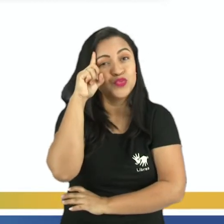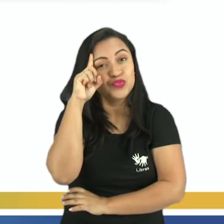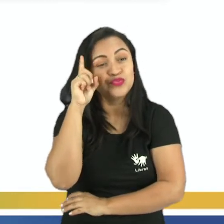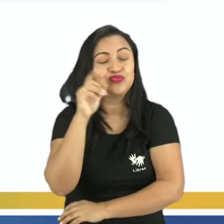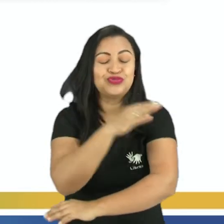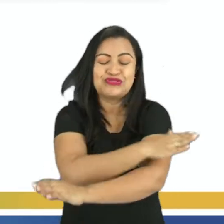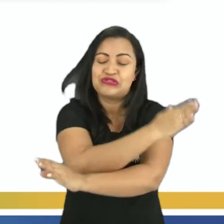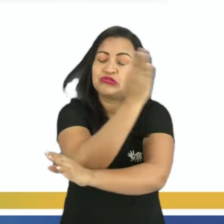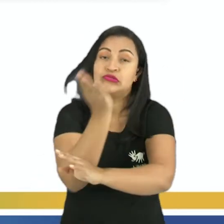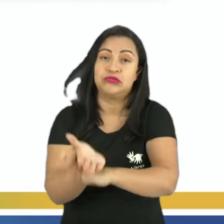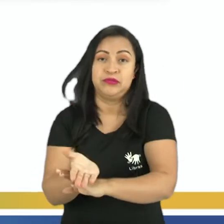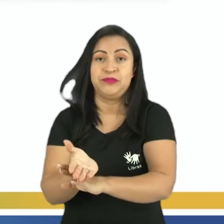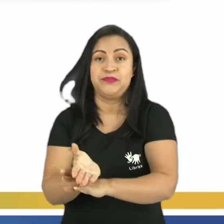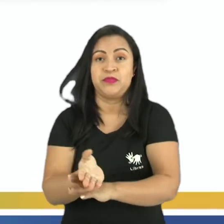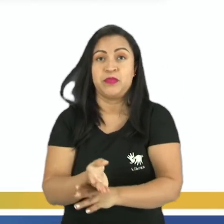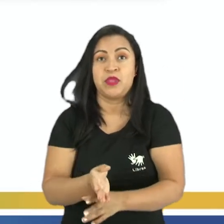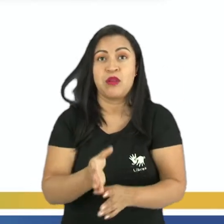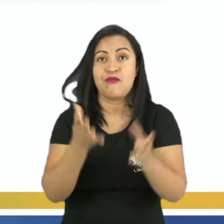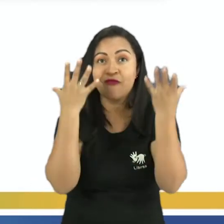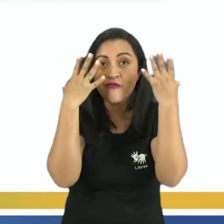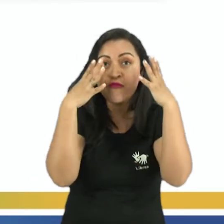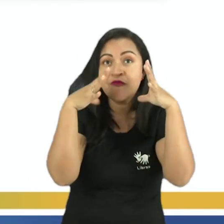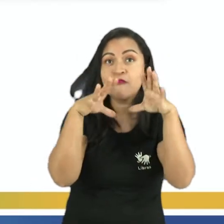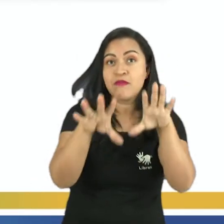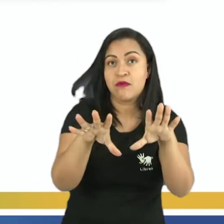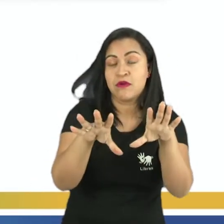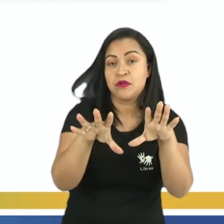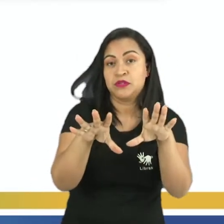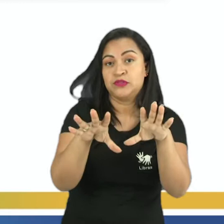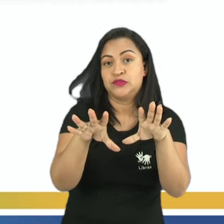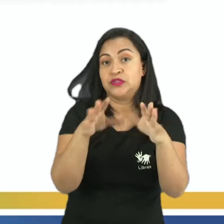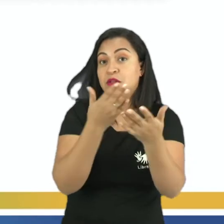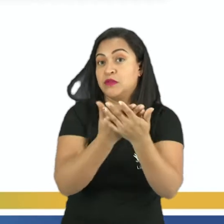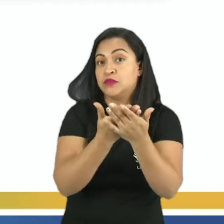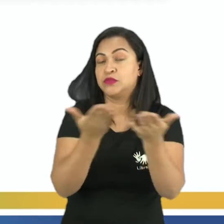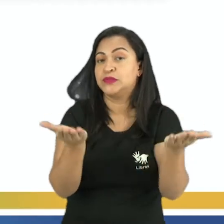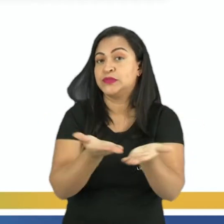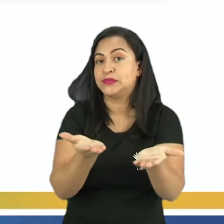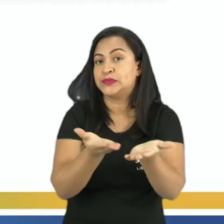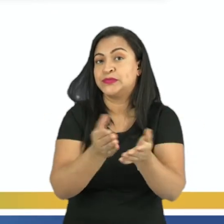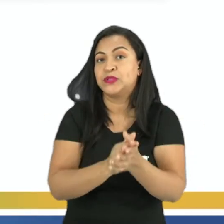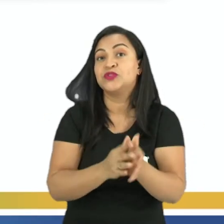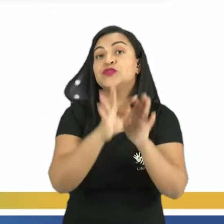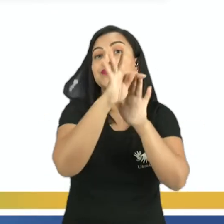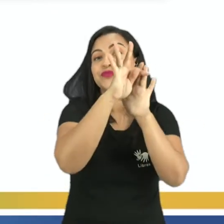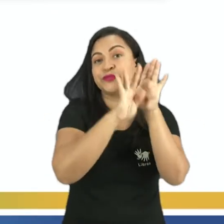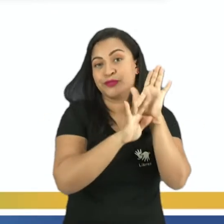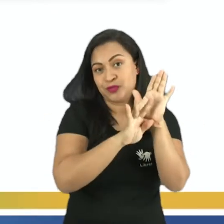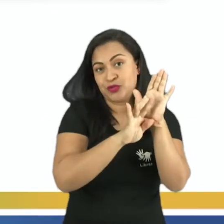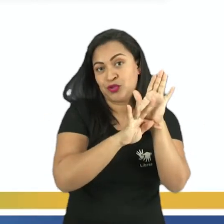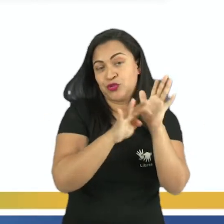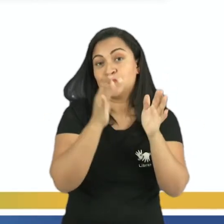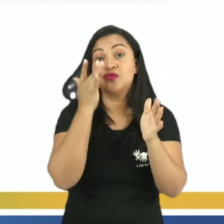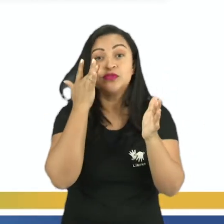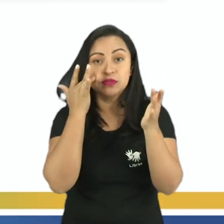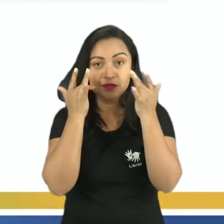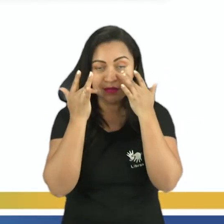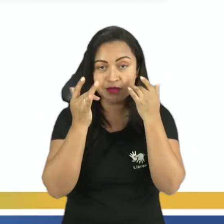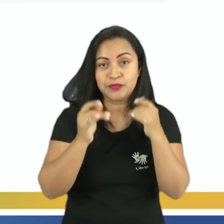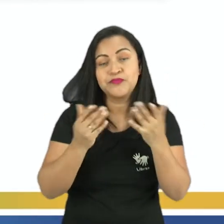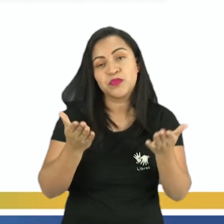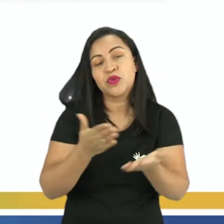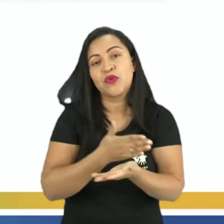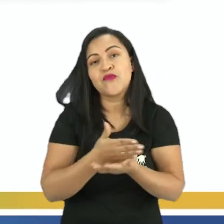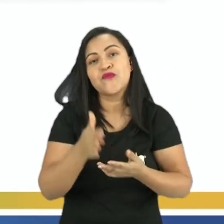a função, fique atento, a função da aula de hoje é estudar o texto teatral. Então nós vamos conhecer